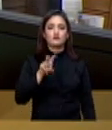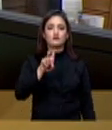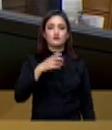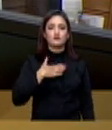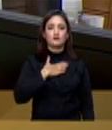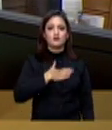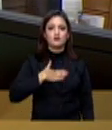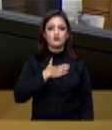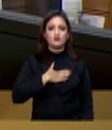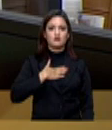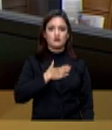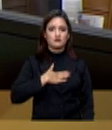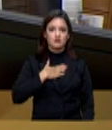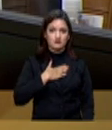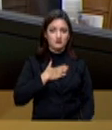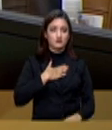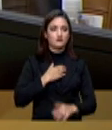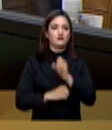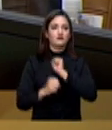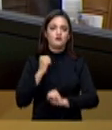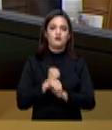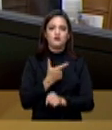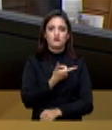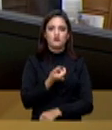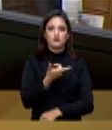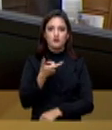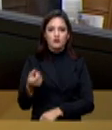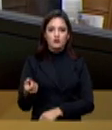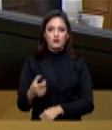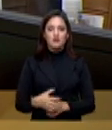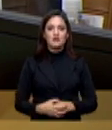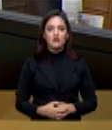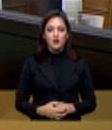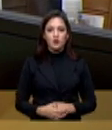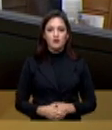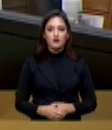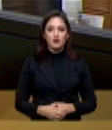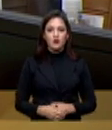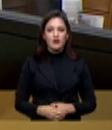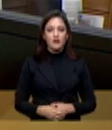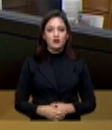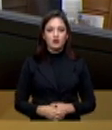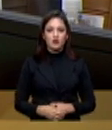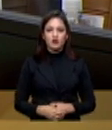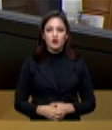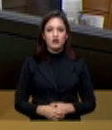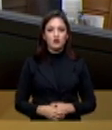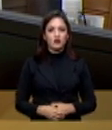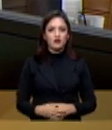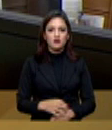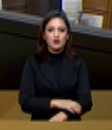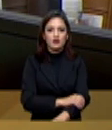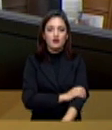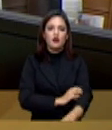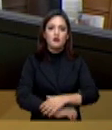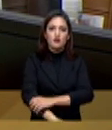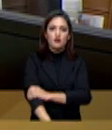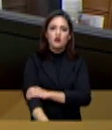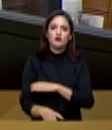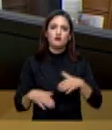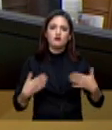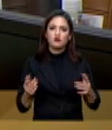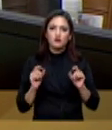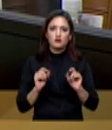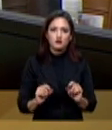agosto do ano pretérito portanto aqui e aplico que entendo ser o mesmo raciocínio se